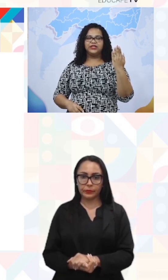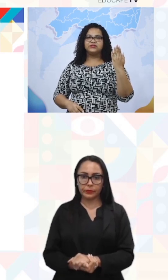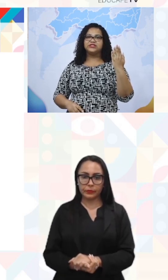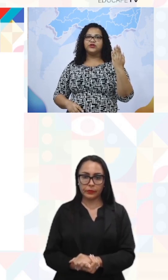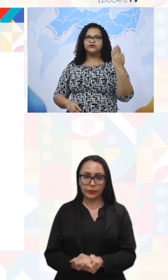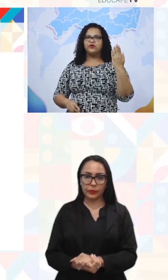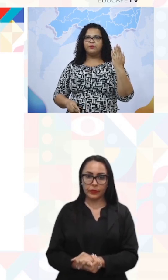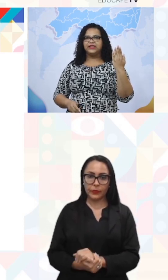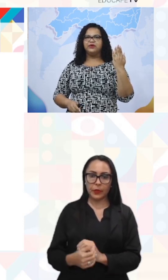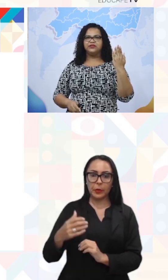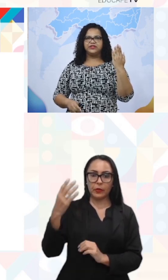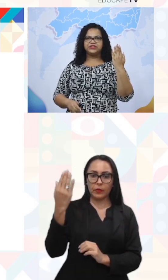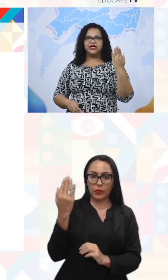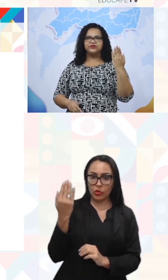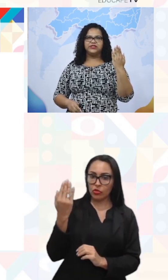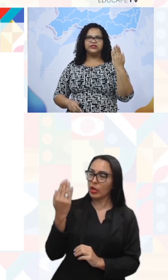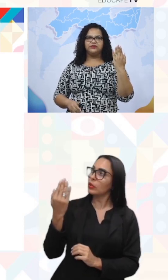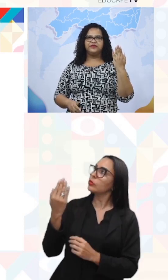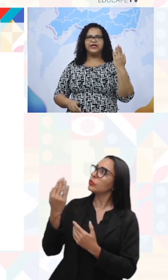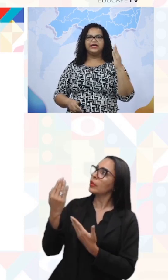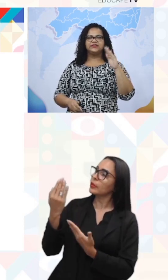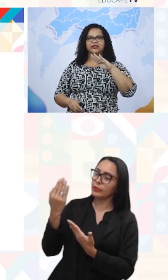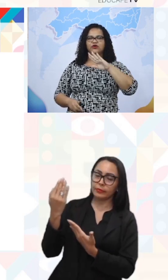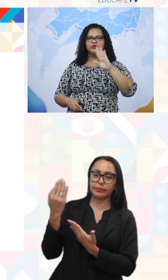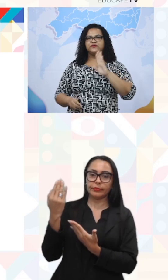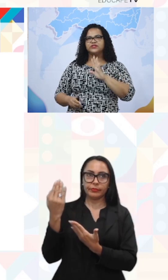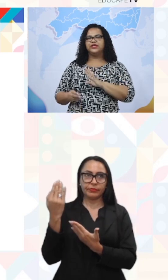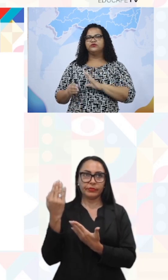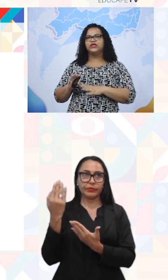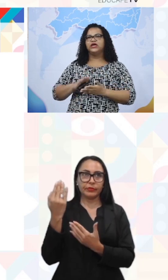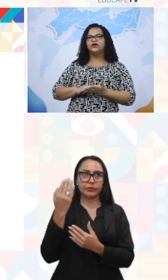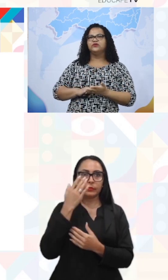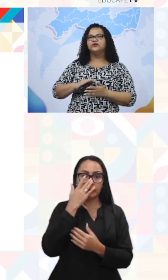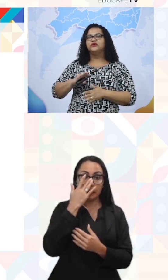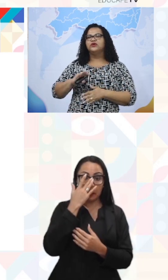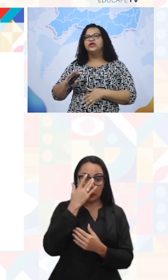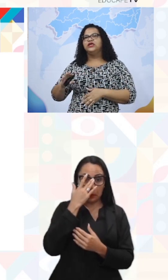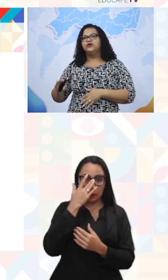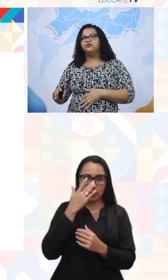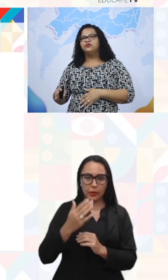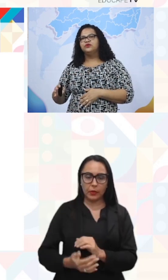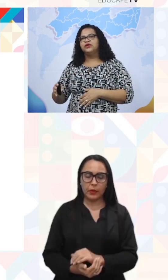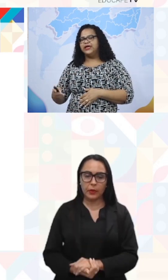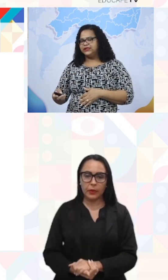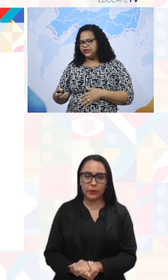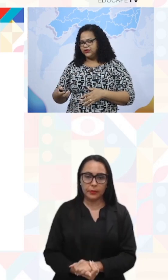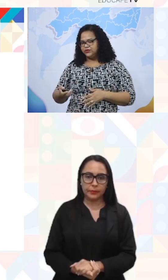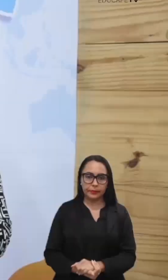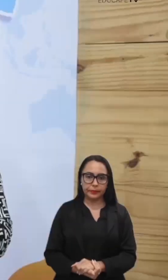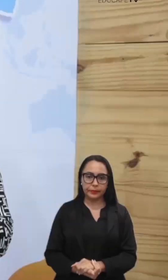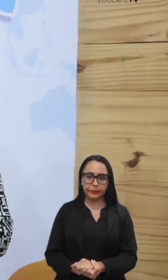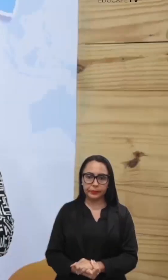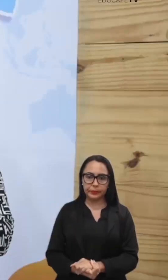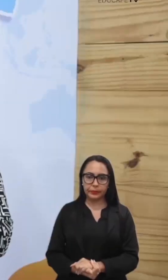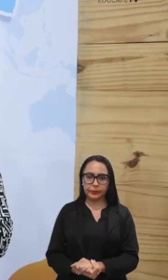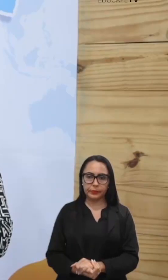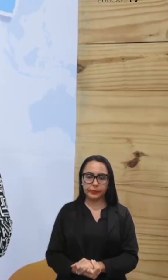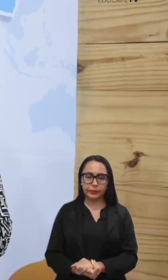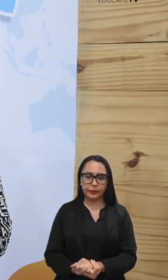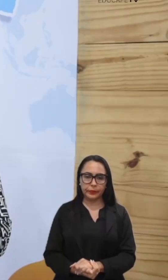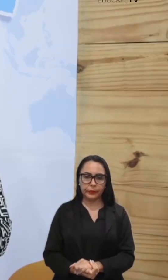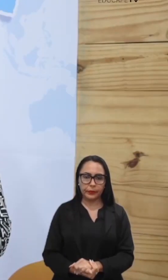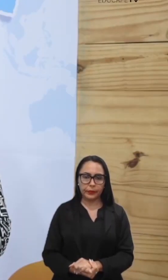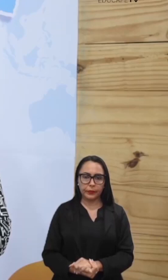os dedos estão completamente fechados. Então fica esse como se fosse aí um triângulo e um retângulo juntos.